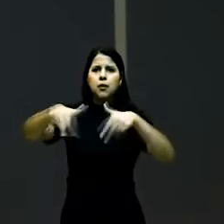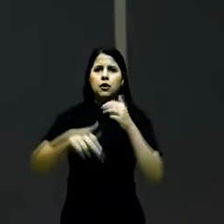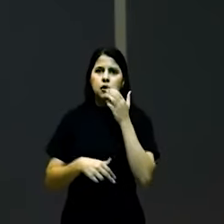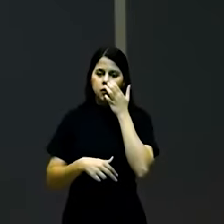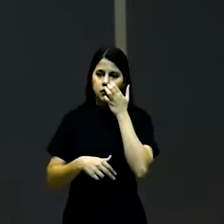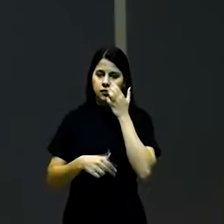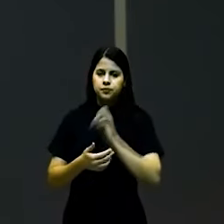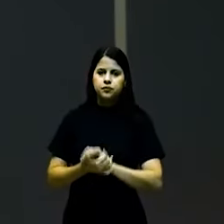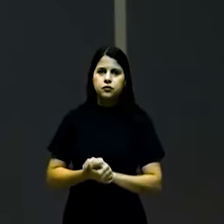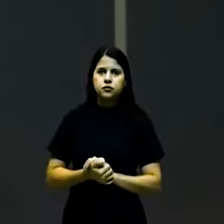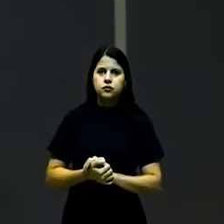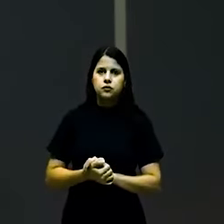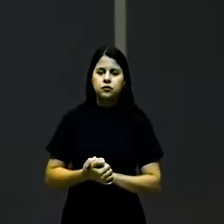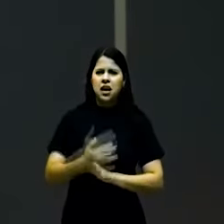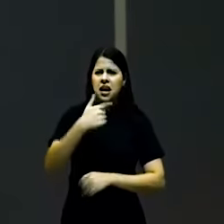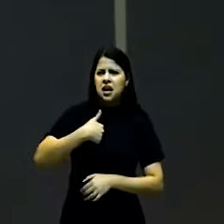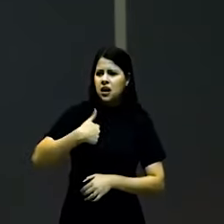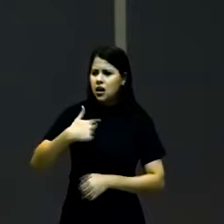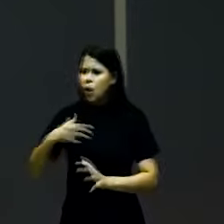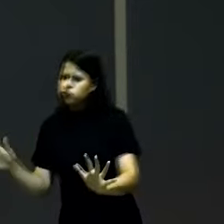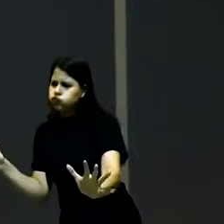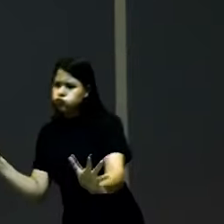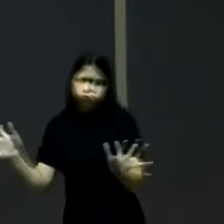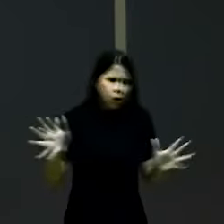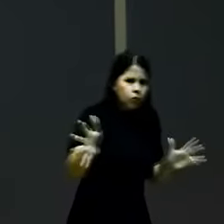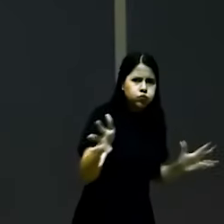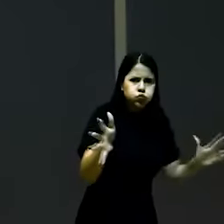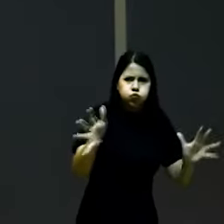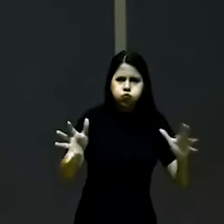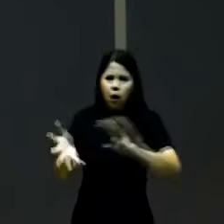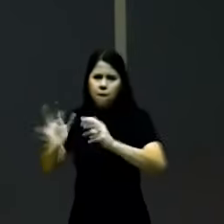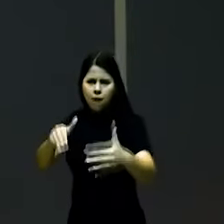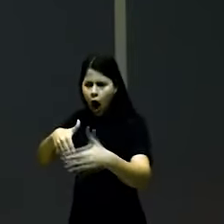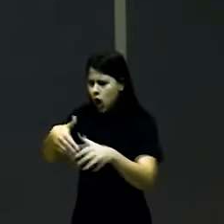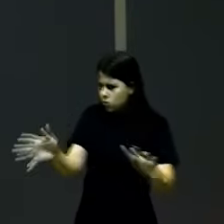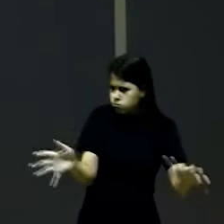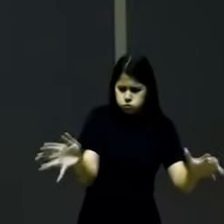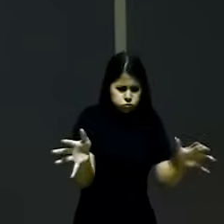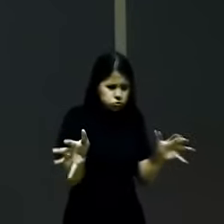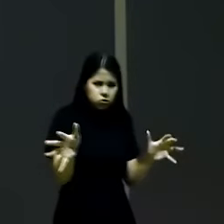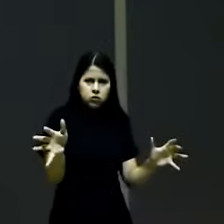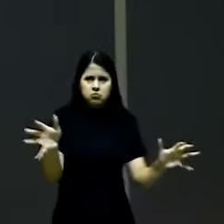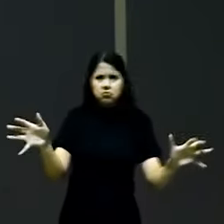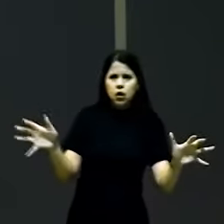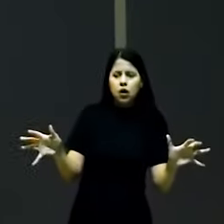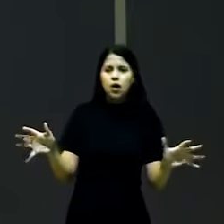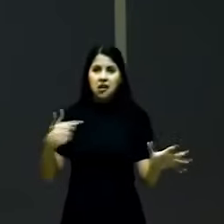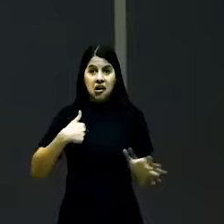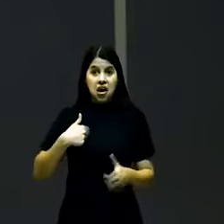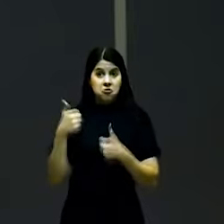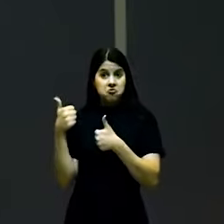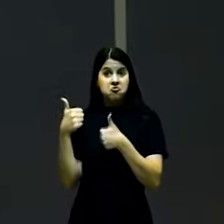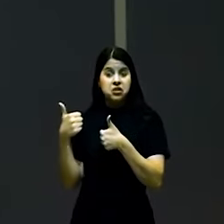não conseguia. Eu derrubava ela, eu enroscava com ela, eu chutava a bola, eu chutava ele, eu chutava tudo. Essa era a minha missão,